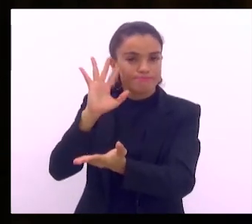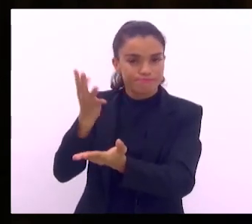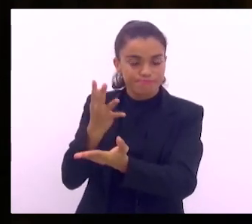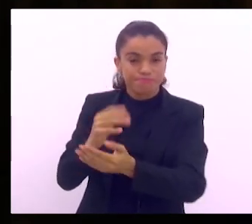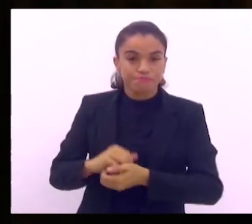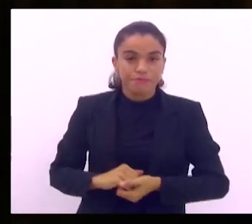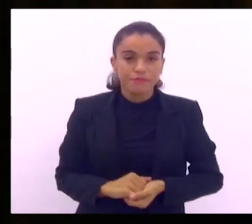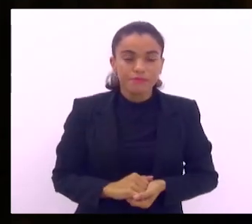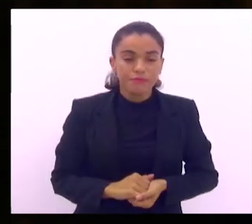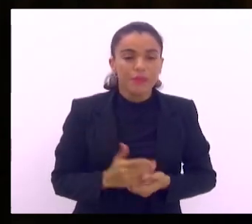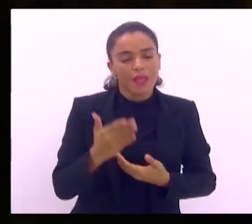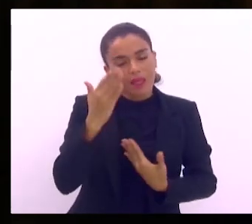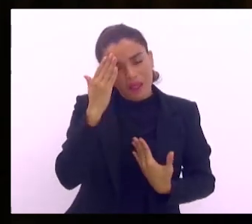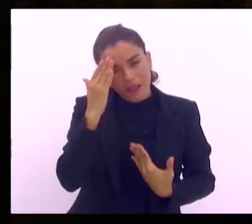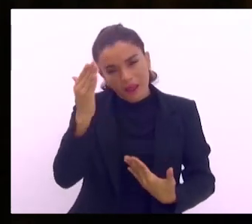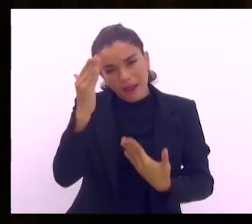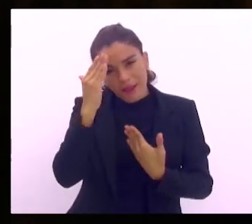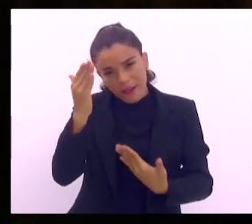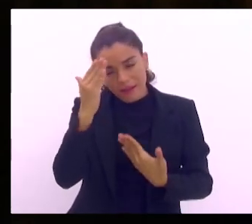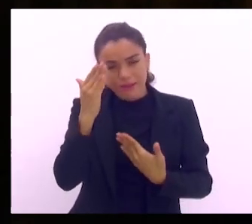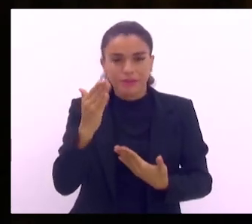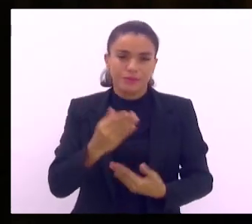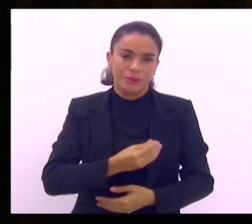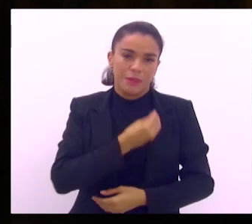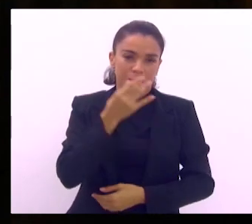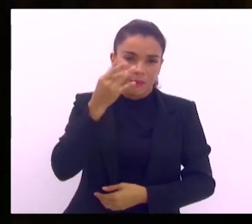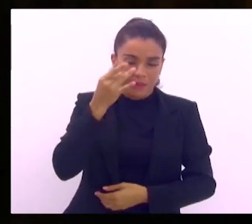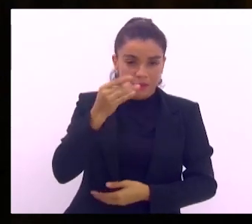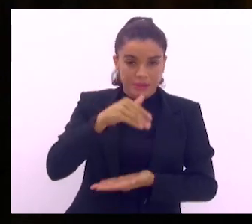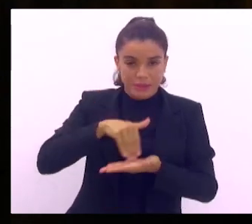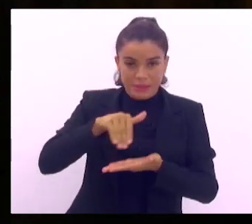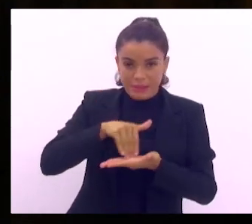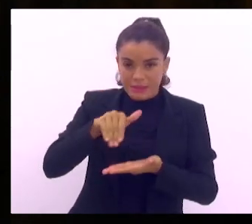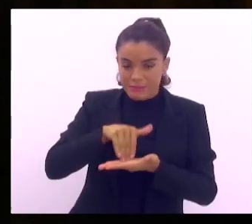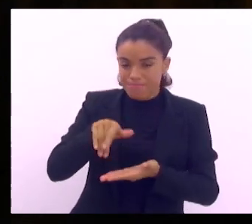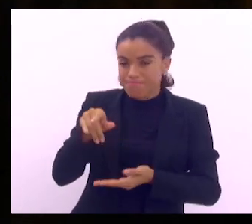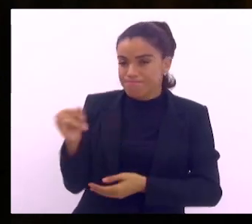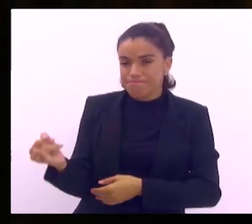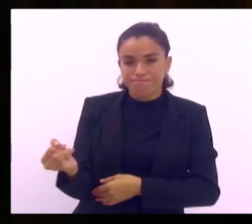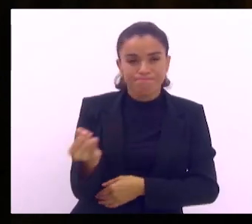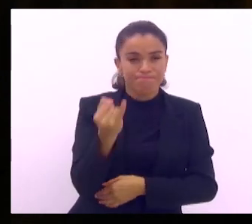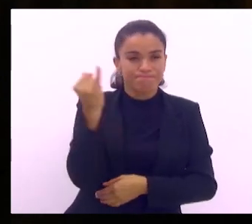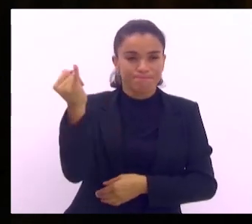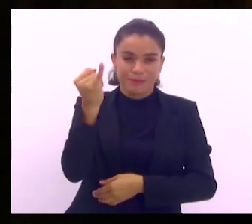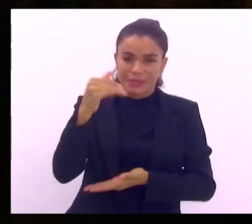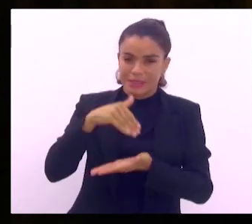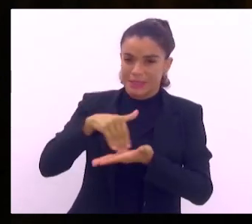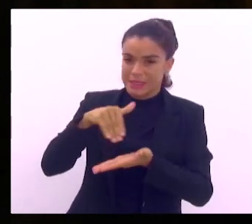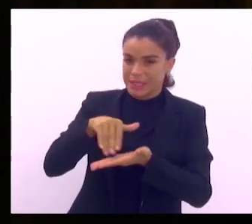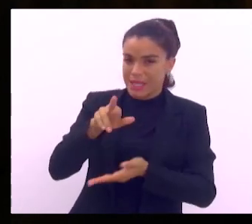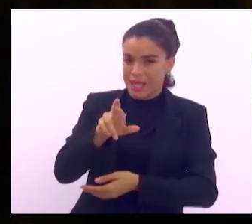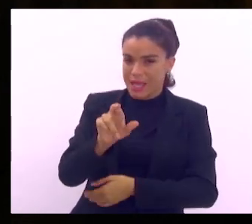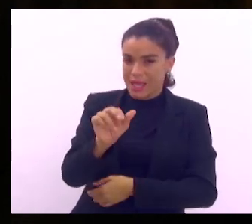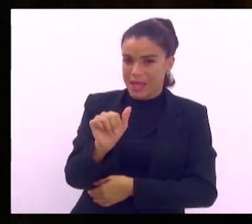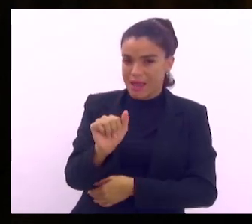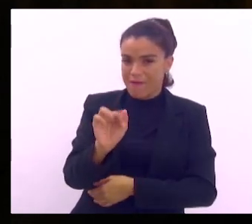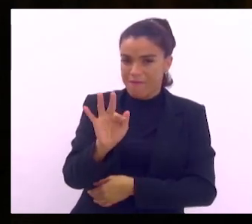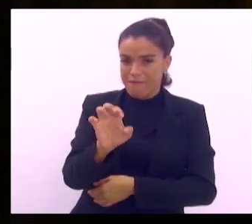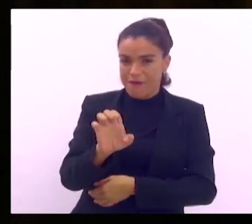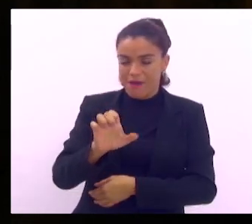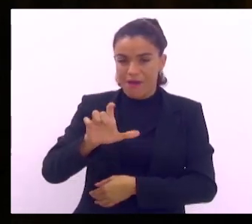Então, agradeço a presença do secretário, extremamente importante, secretário Rafael Pisciani, e isso